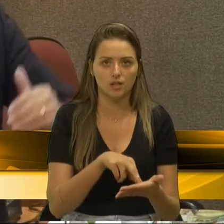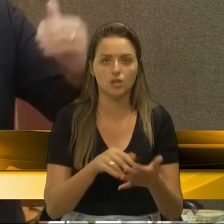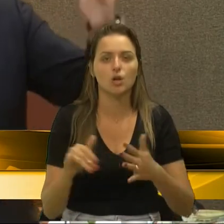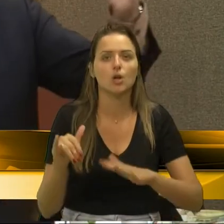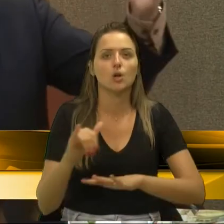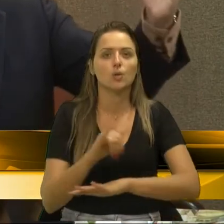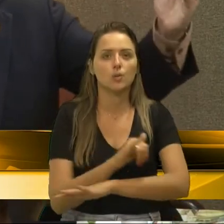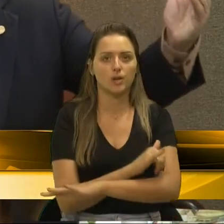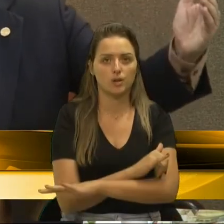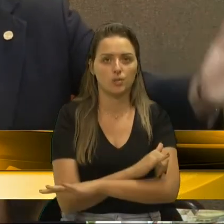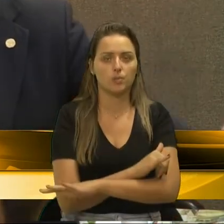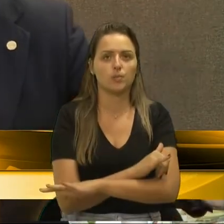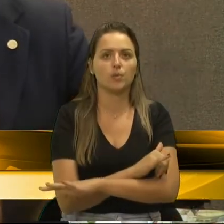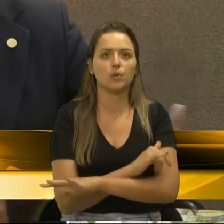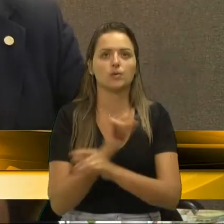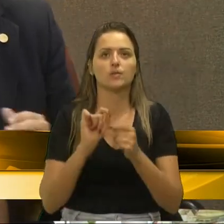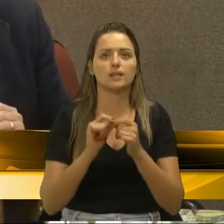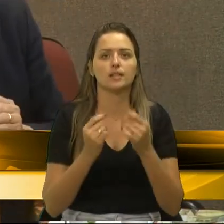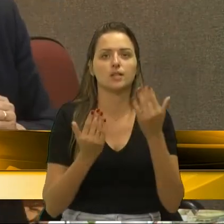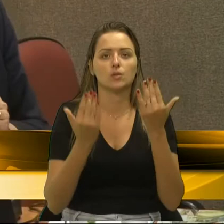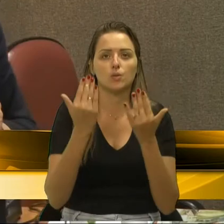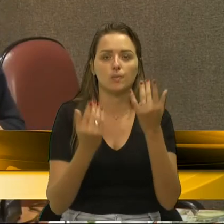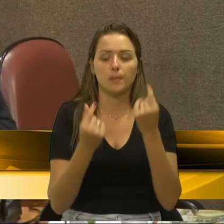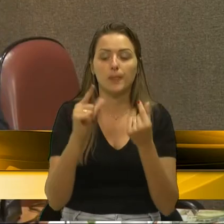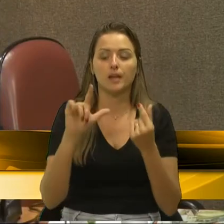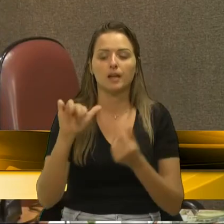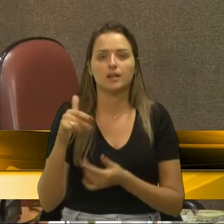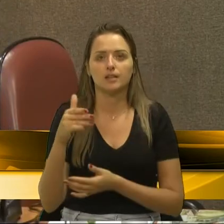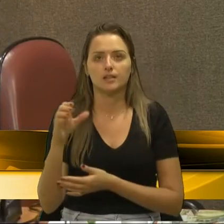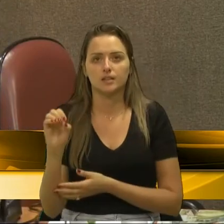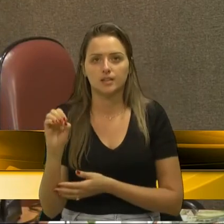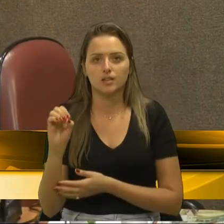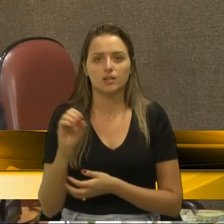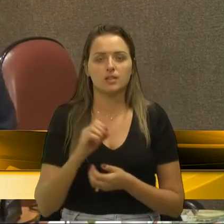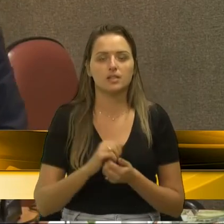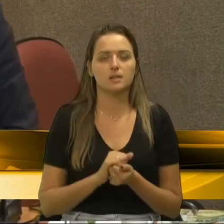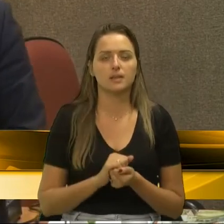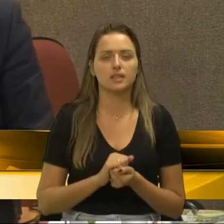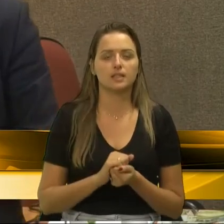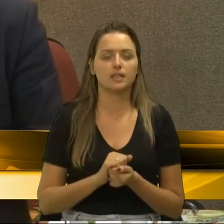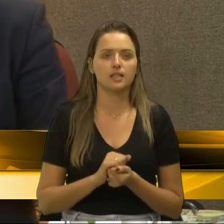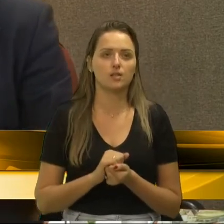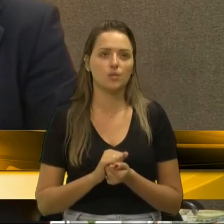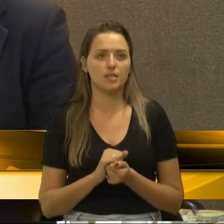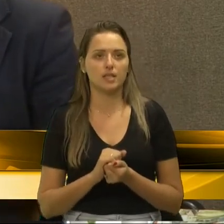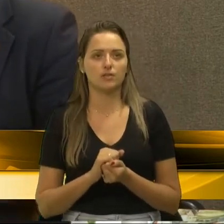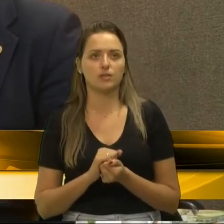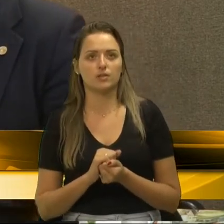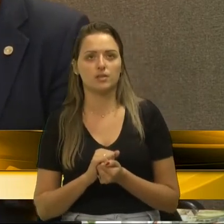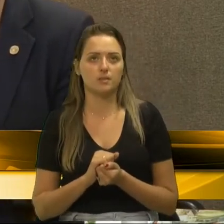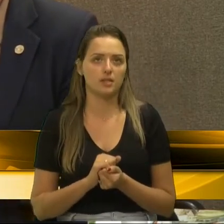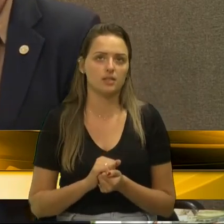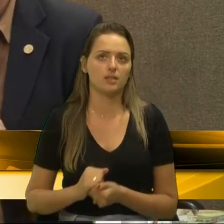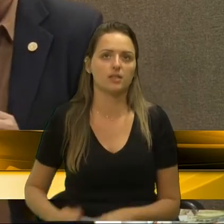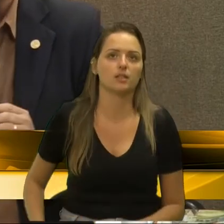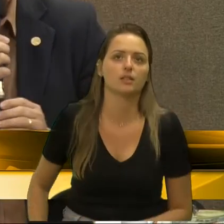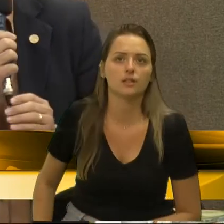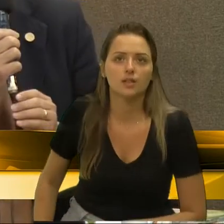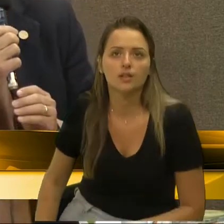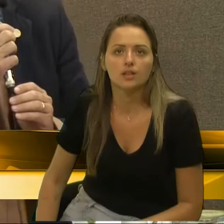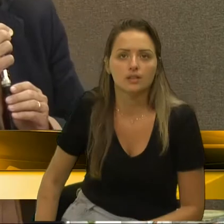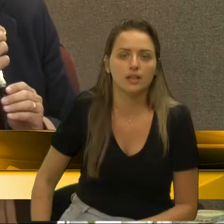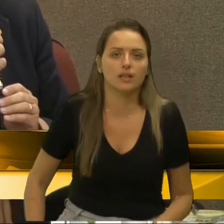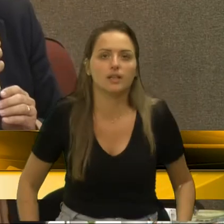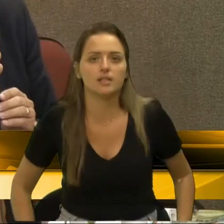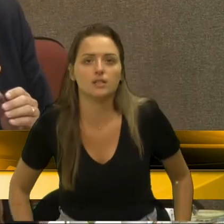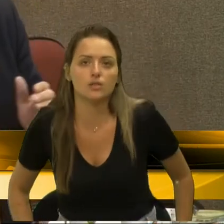deve estar sendo licitado agora o seu projeto executivo na modalidade de regime diferenciado